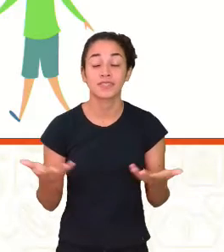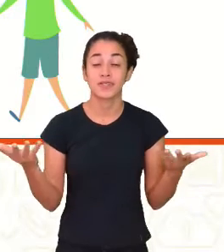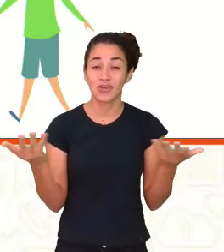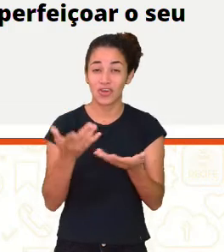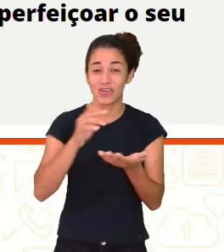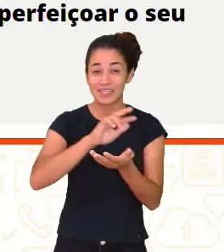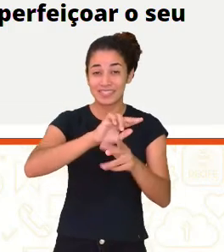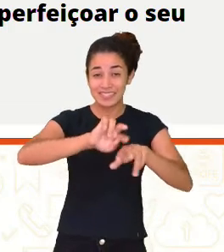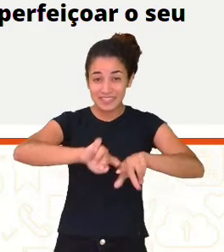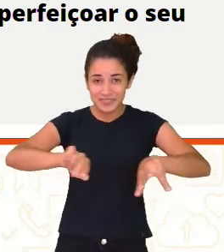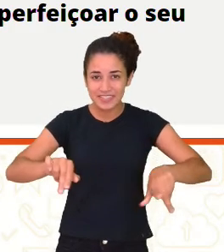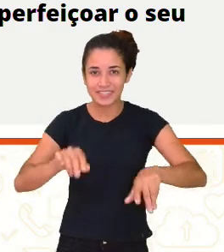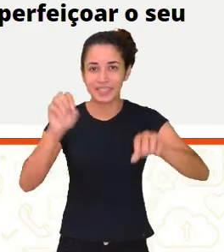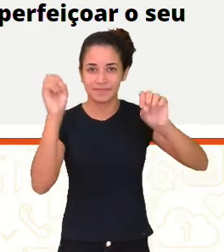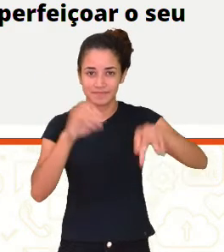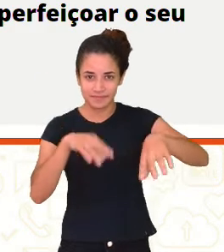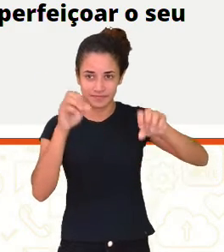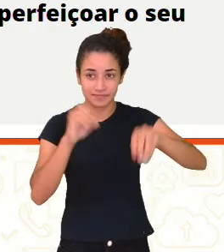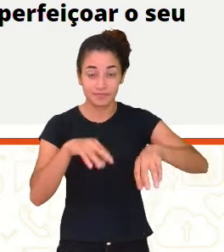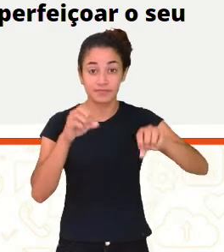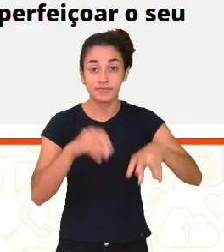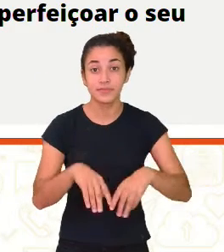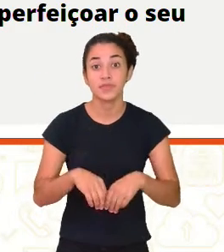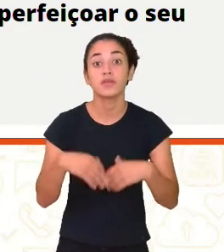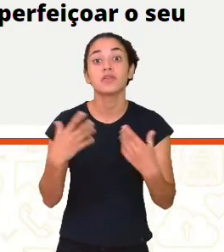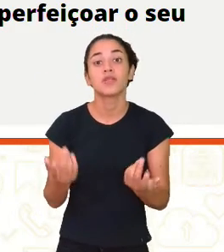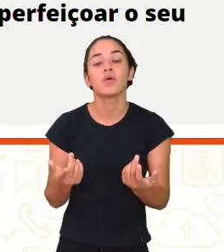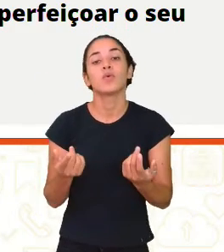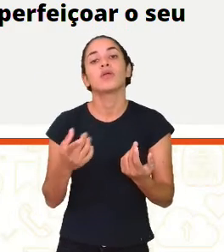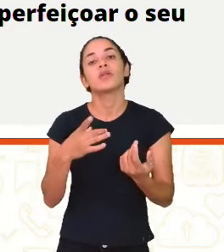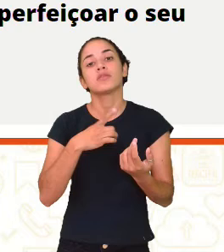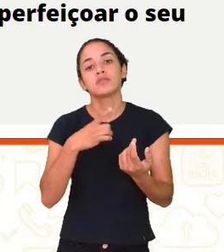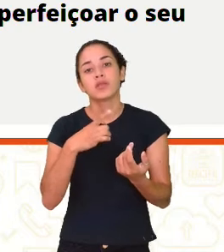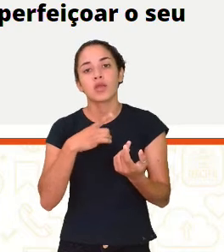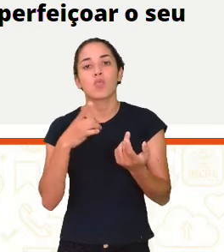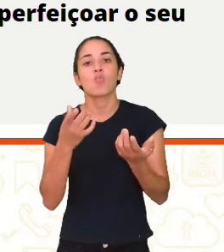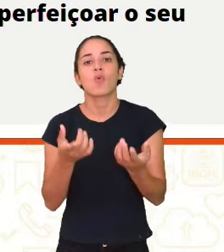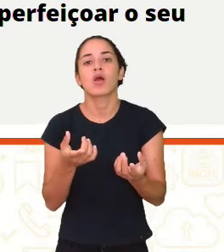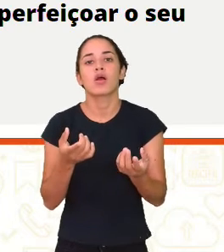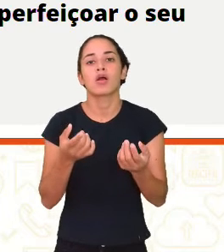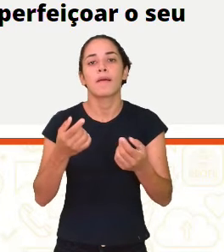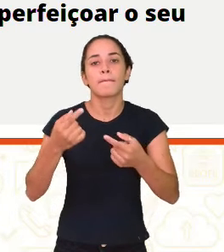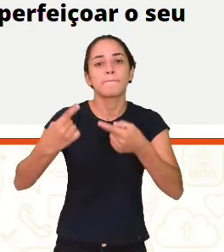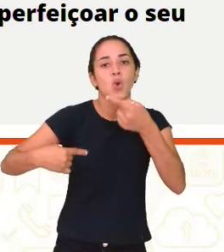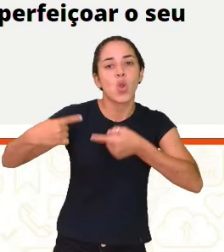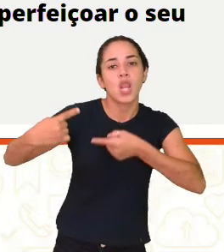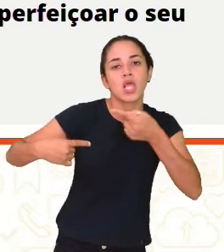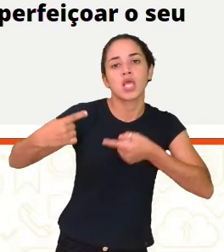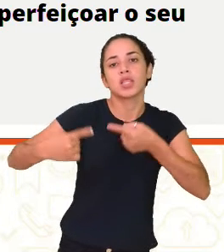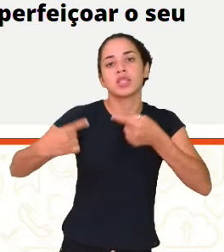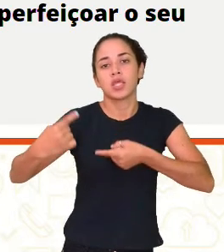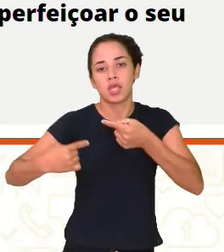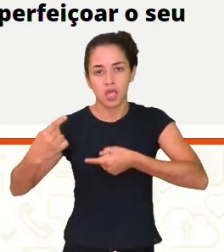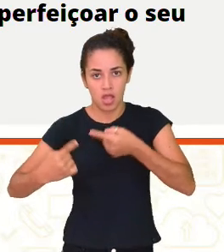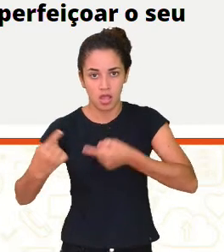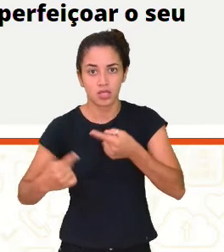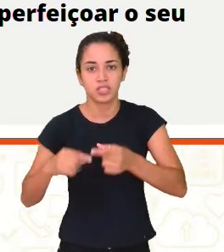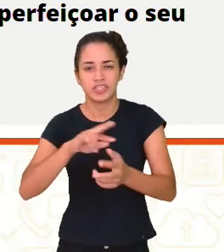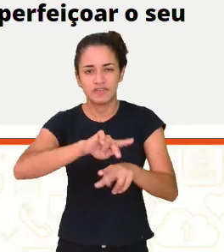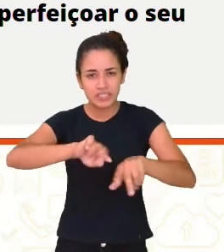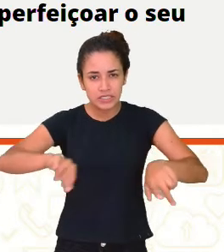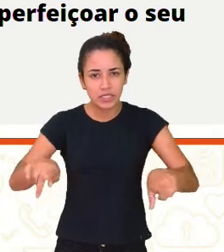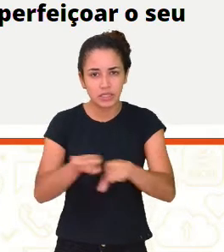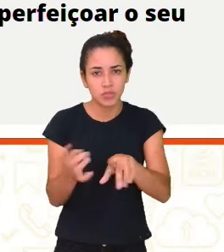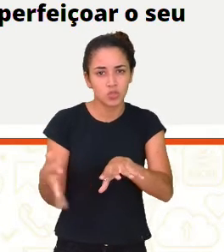A diversidade na educação. Então, diante de uma política de diversidade e inclusão, os estudantes têm